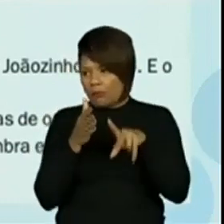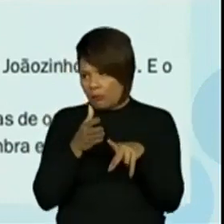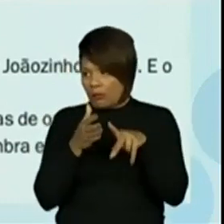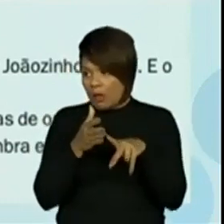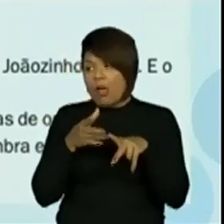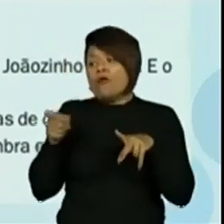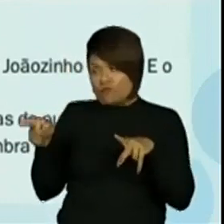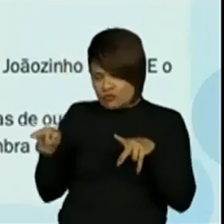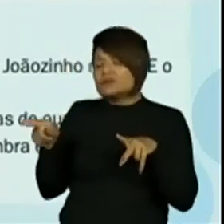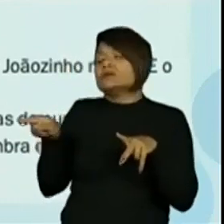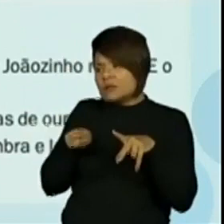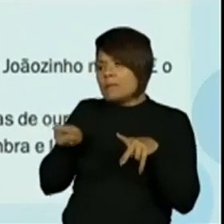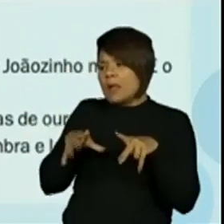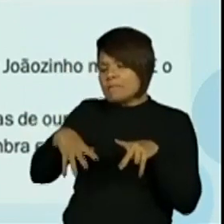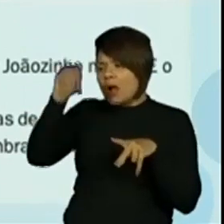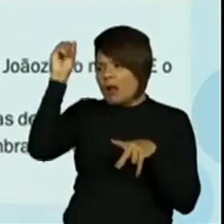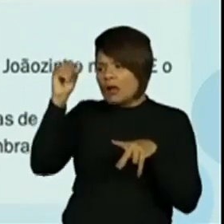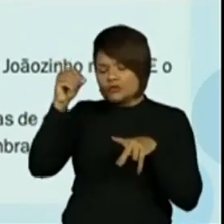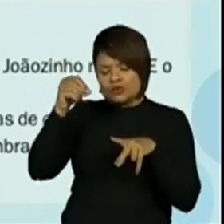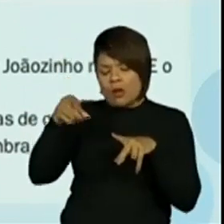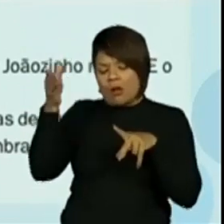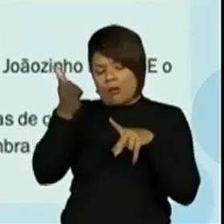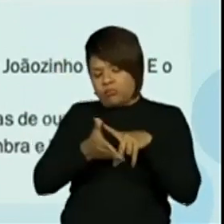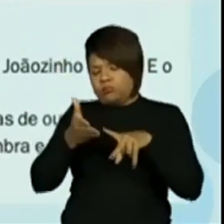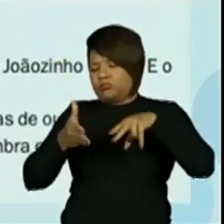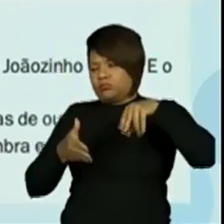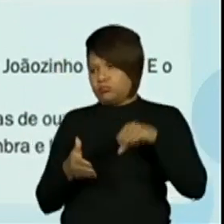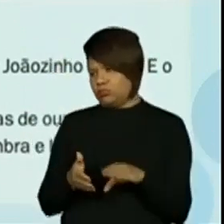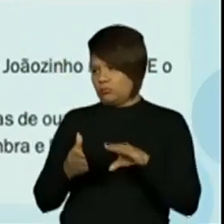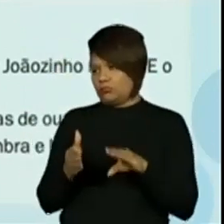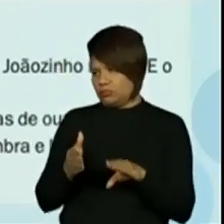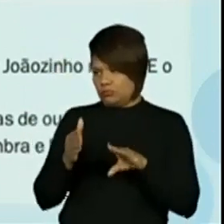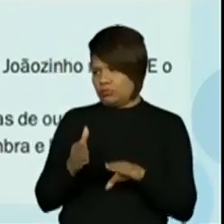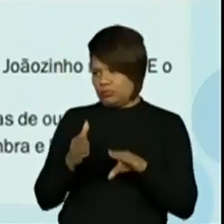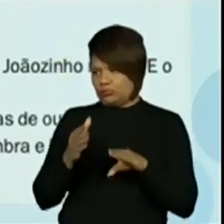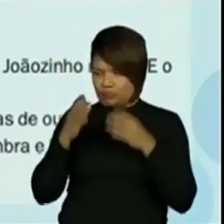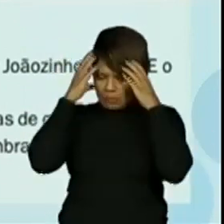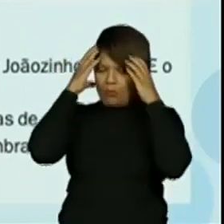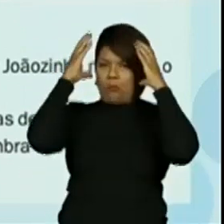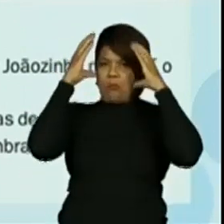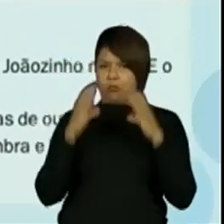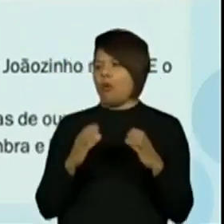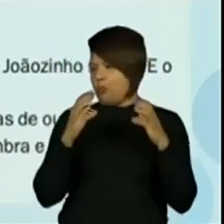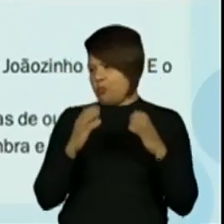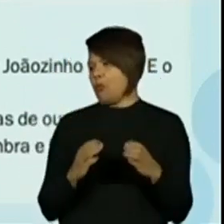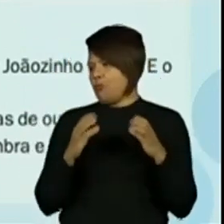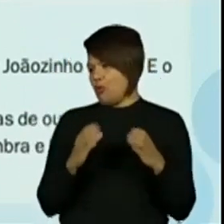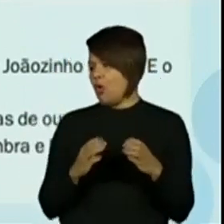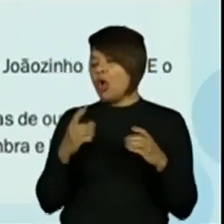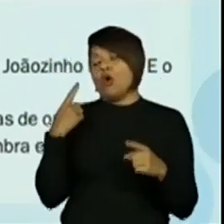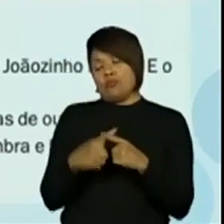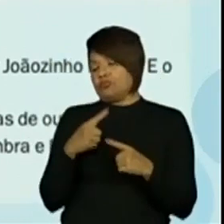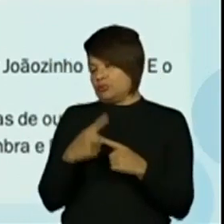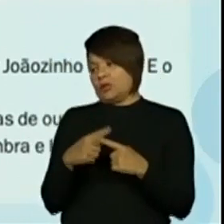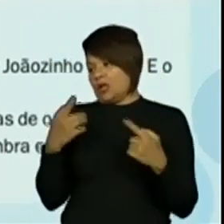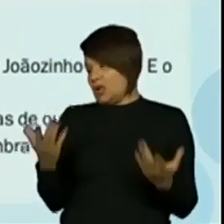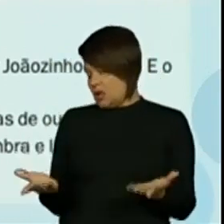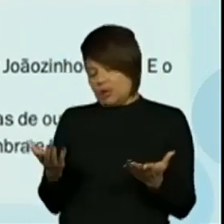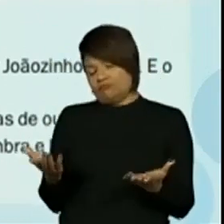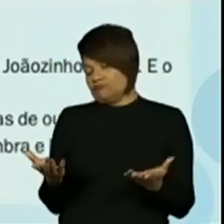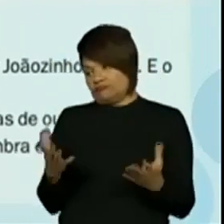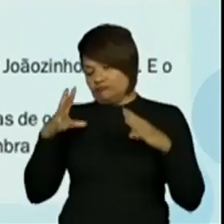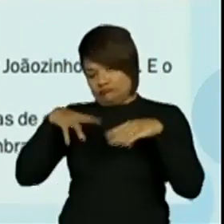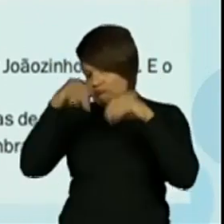também. Arrancou-se o corpo e ficou só a cabeça no chão. Porque se perdeu para sempre a estirpe dos proprietários do